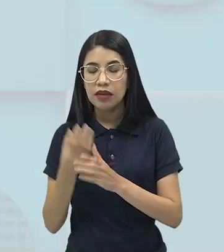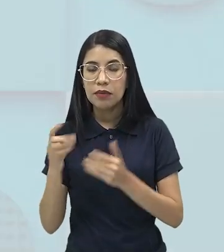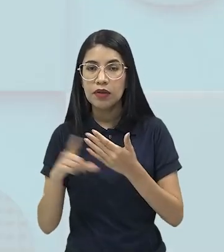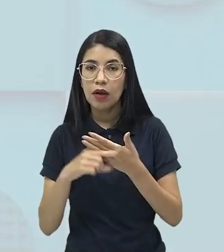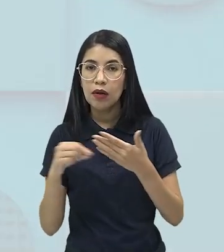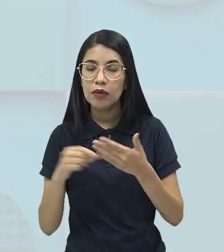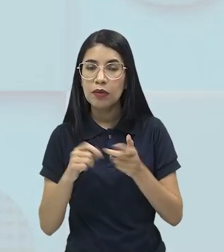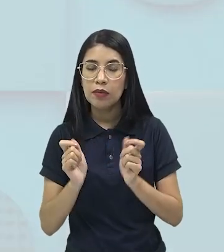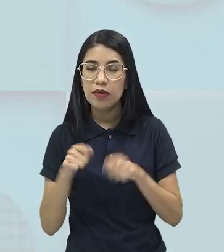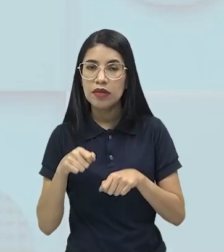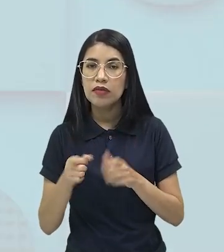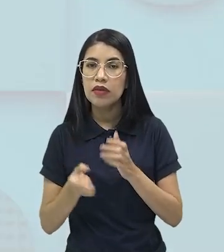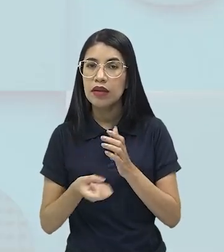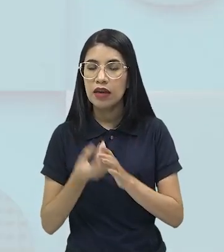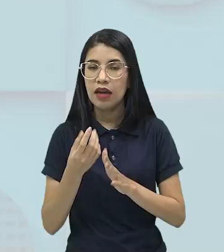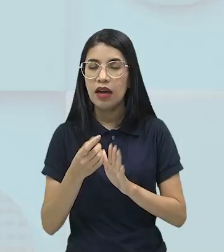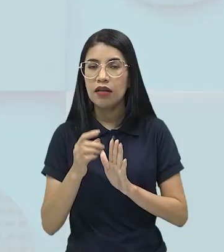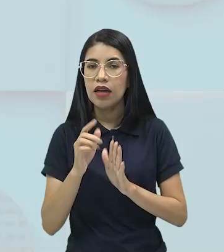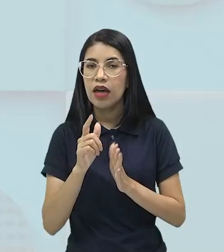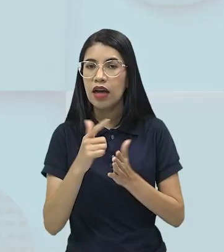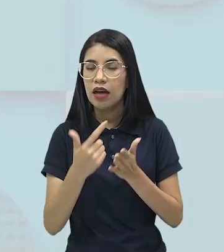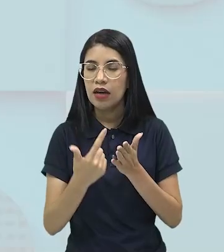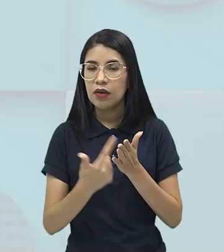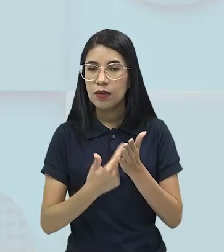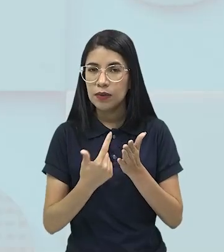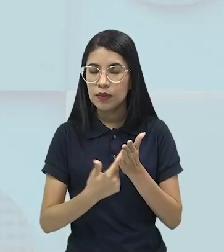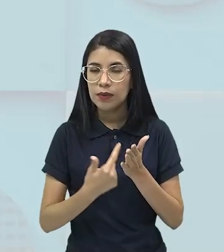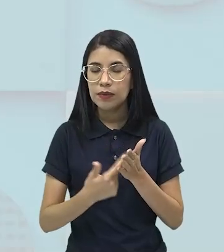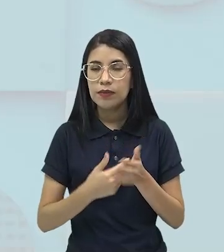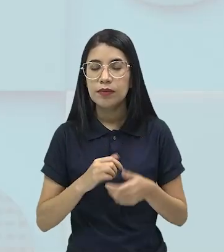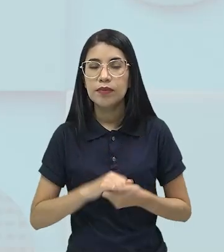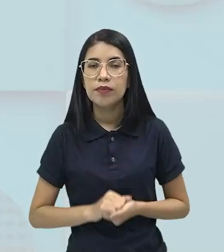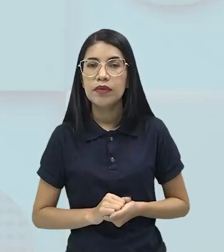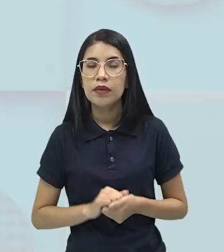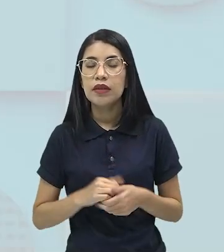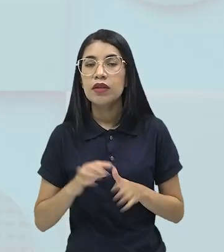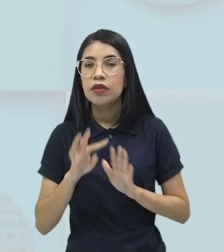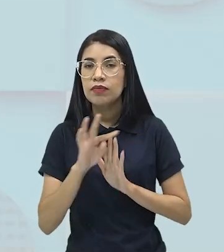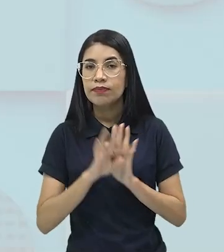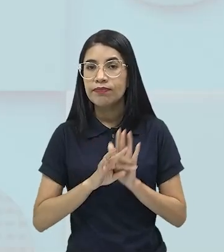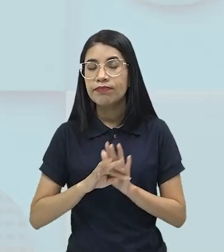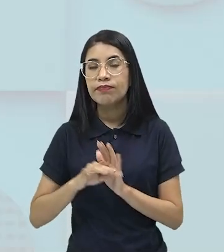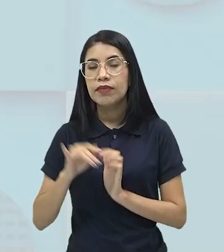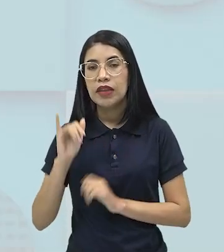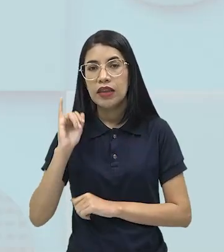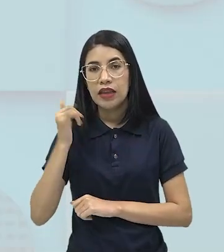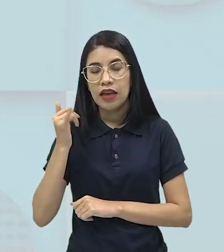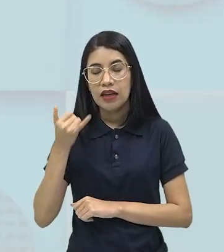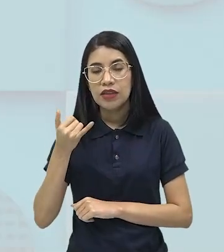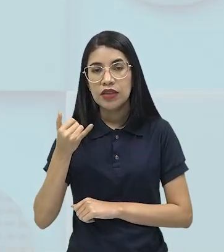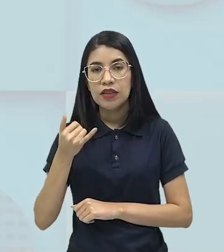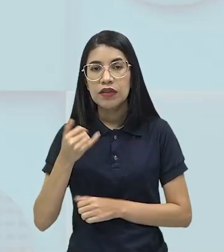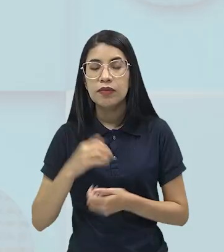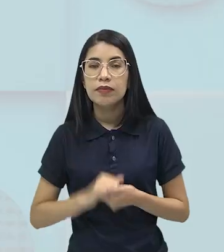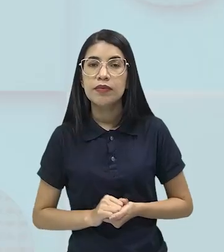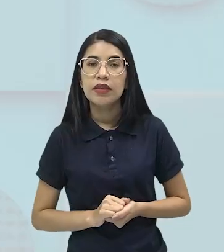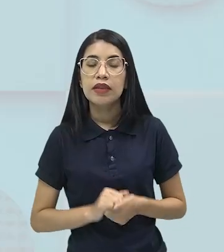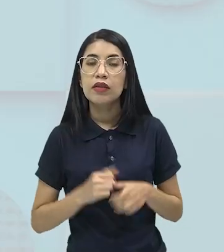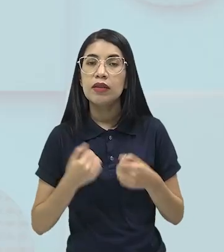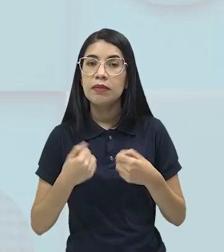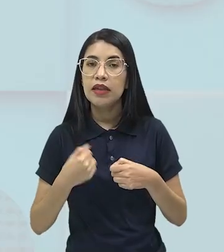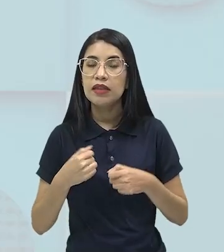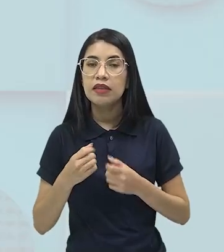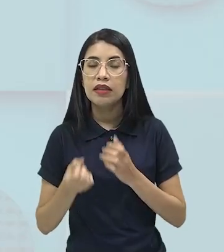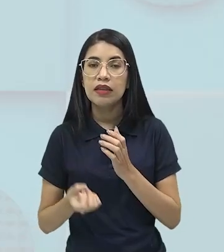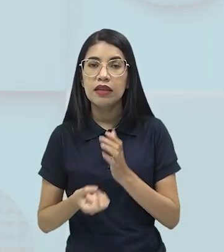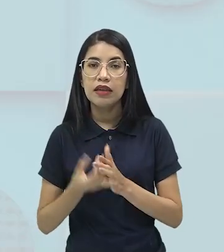compor a sua obra. Como trata-se de textos narrativos, fictícios, o escritor ele vai